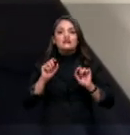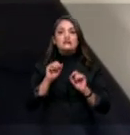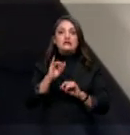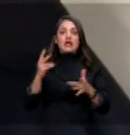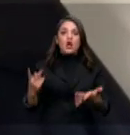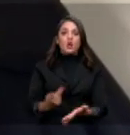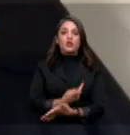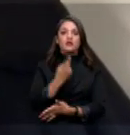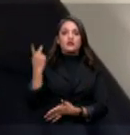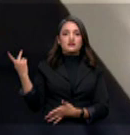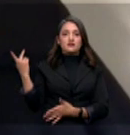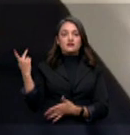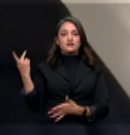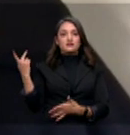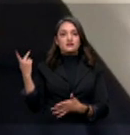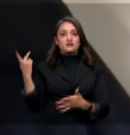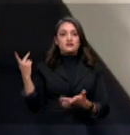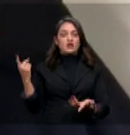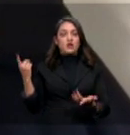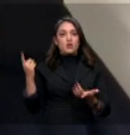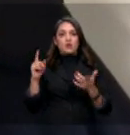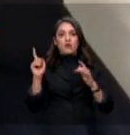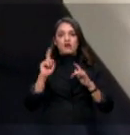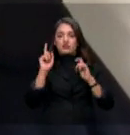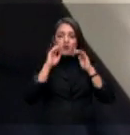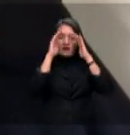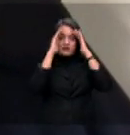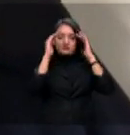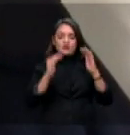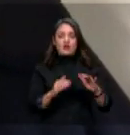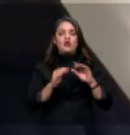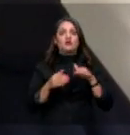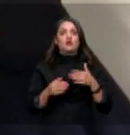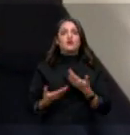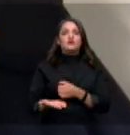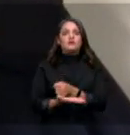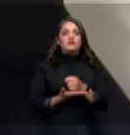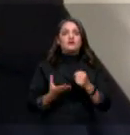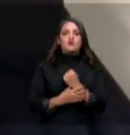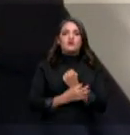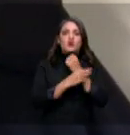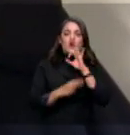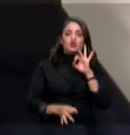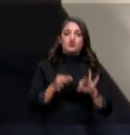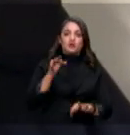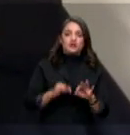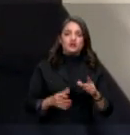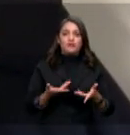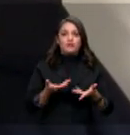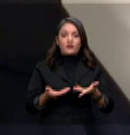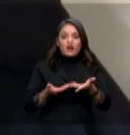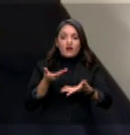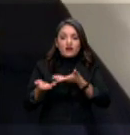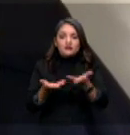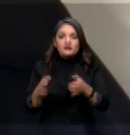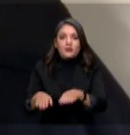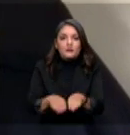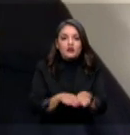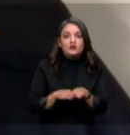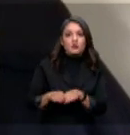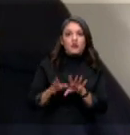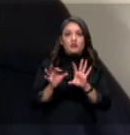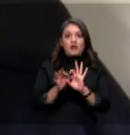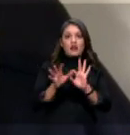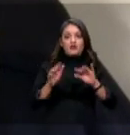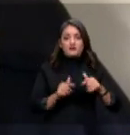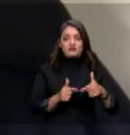aos princípios constitucionais da segurança jurídica, da isonomia, da livre iniciativa, bem